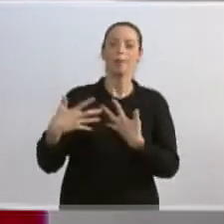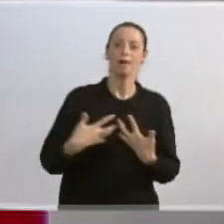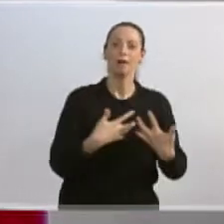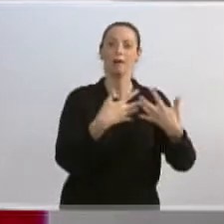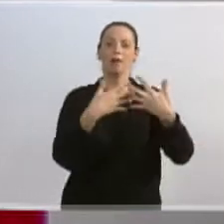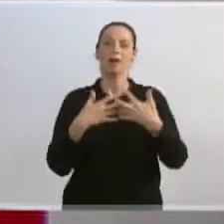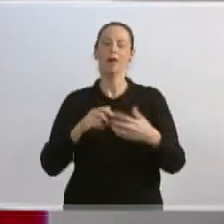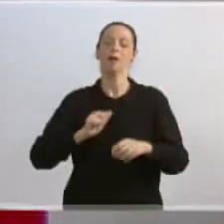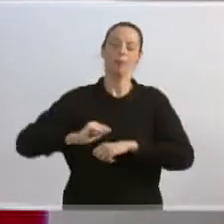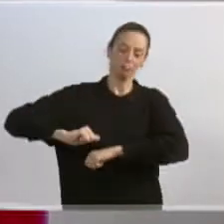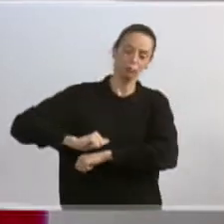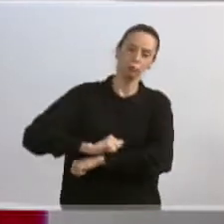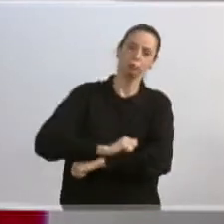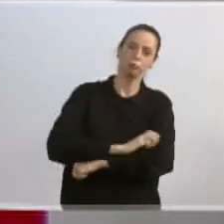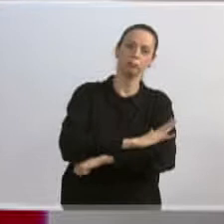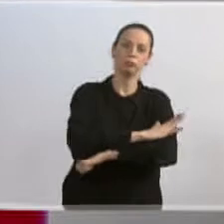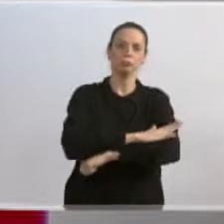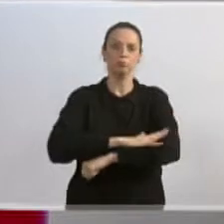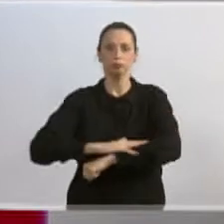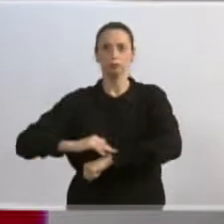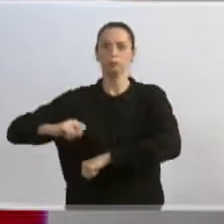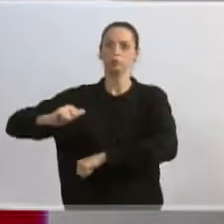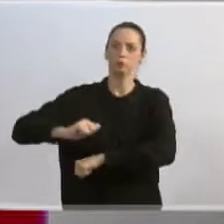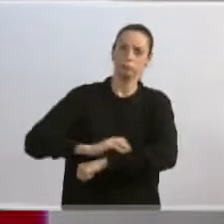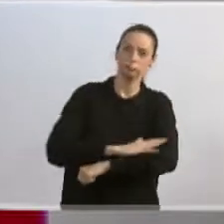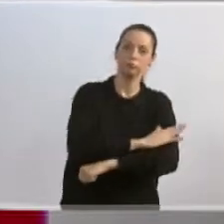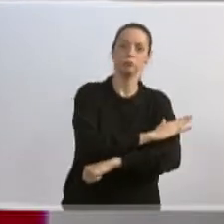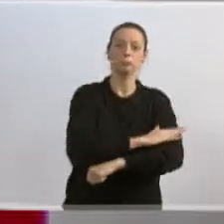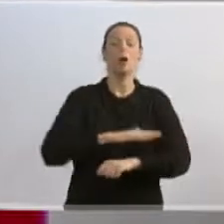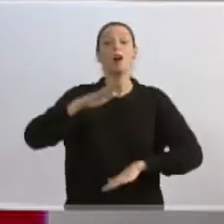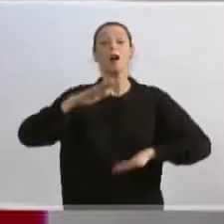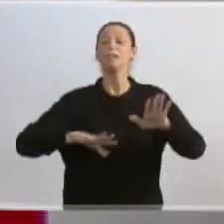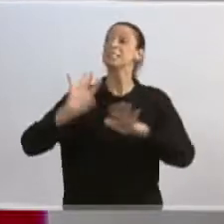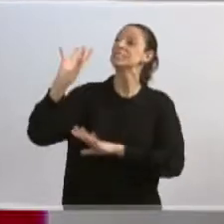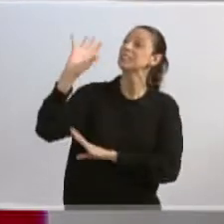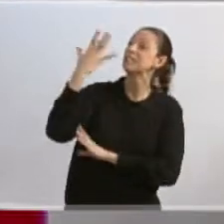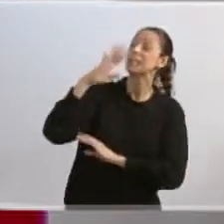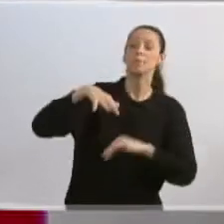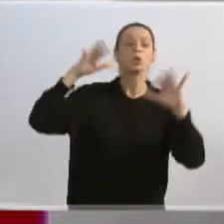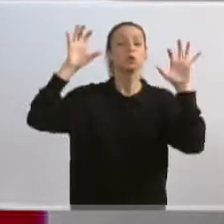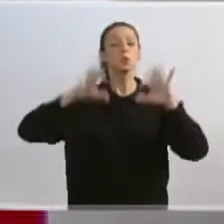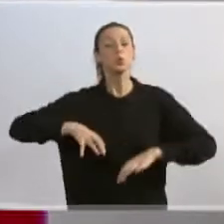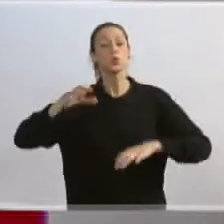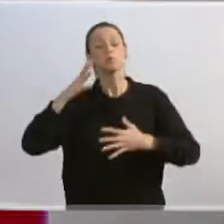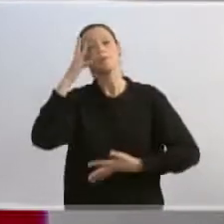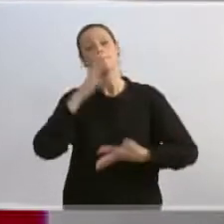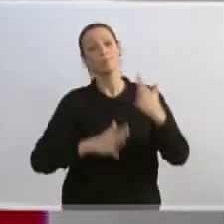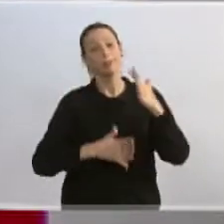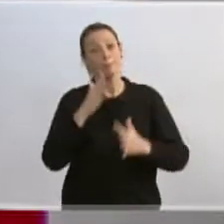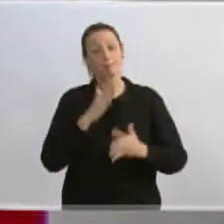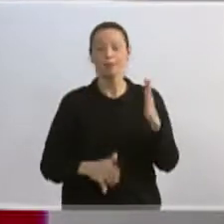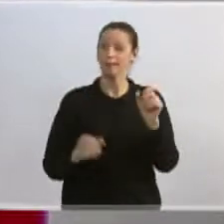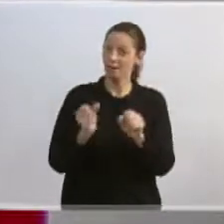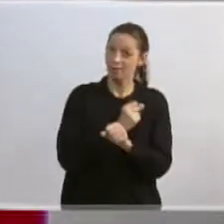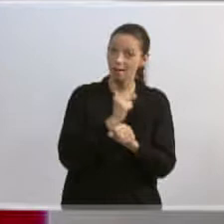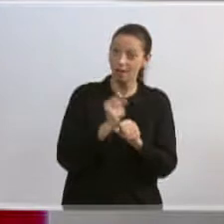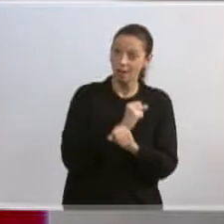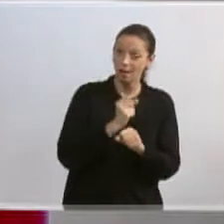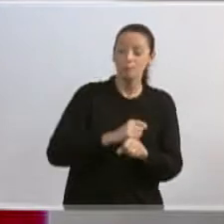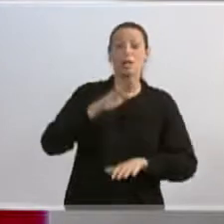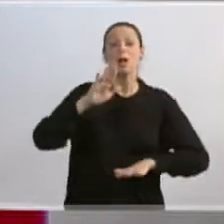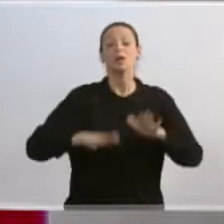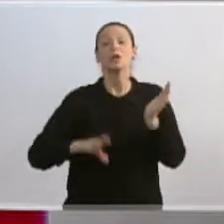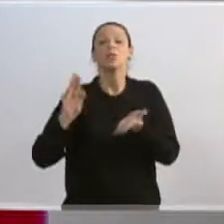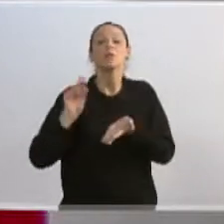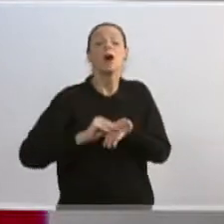grandes que eventualmente são afetadas por chuvas ou por outros eventos climáticos e também por transferência de recursos financeiros